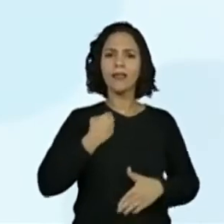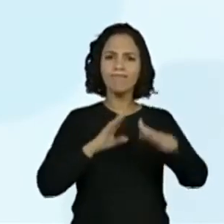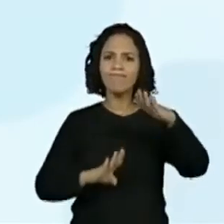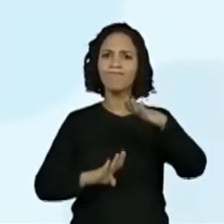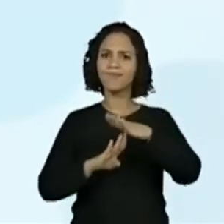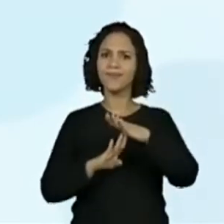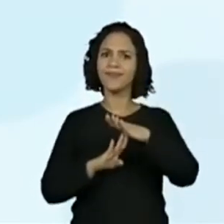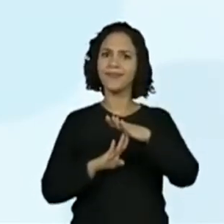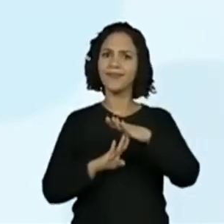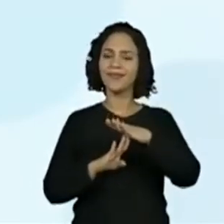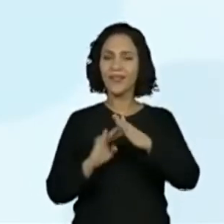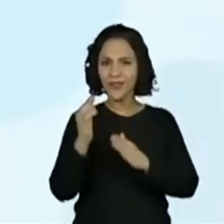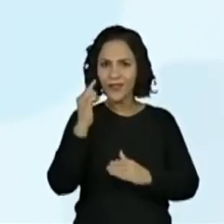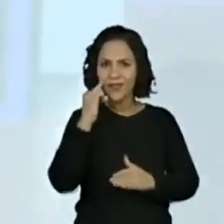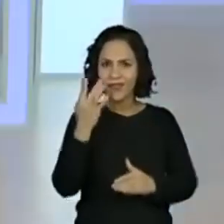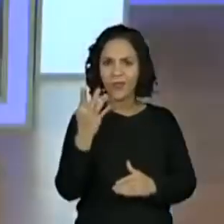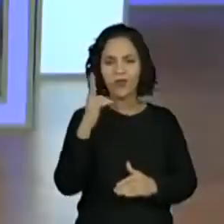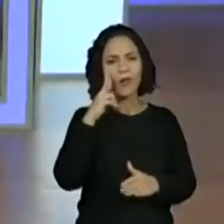esse aqui,